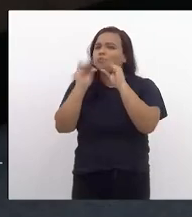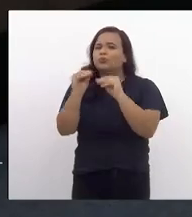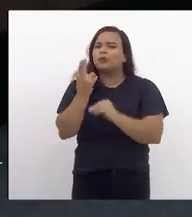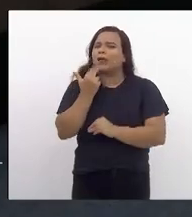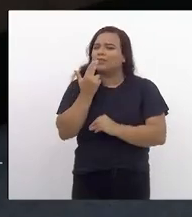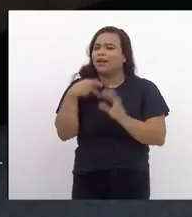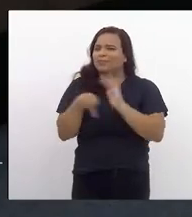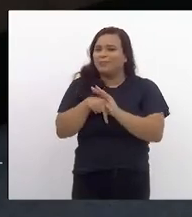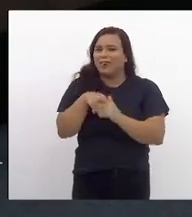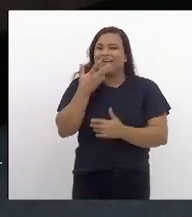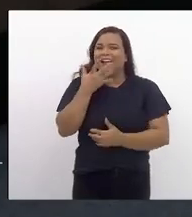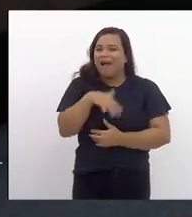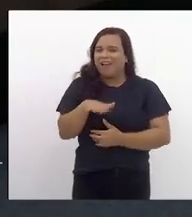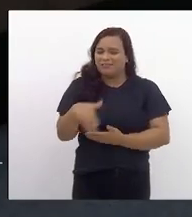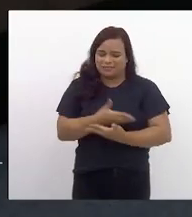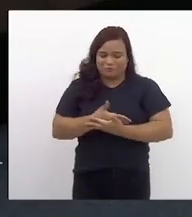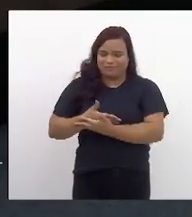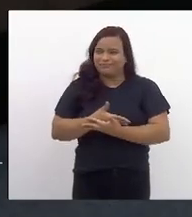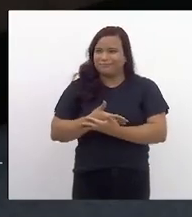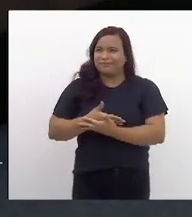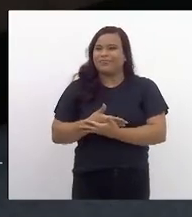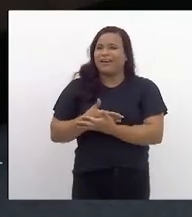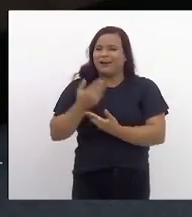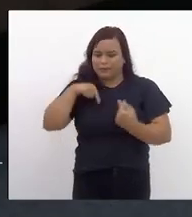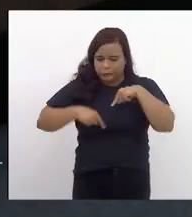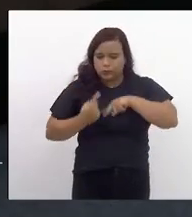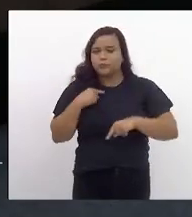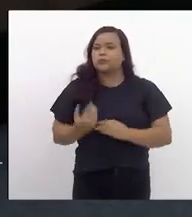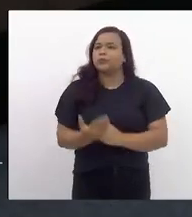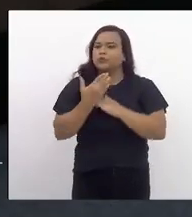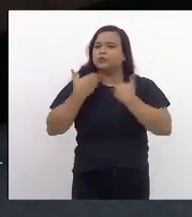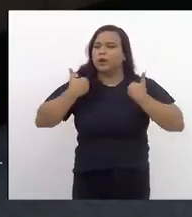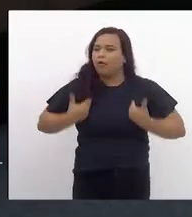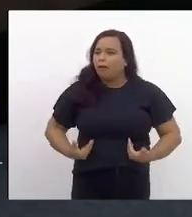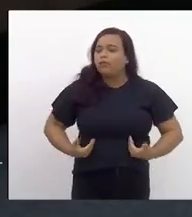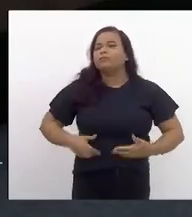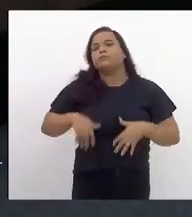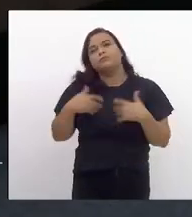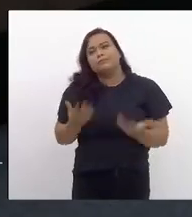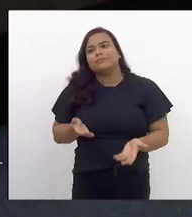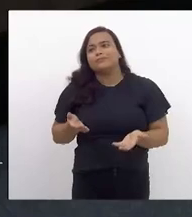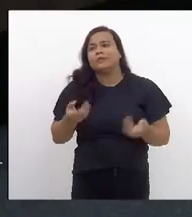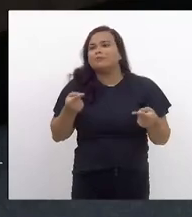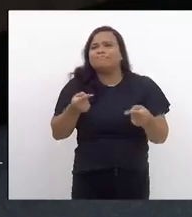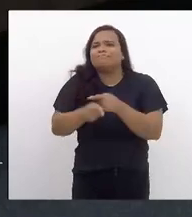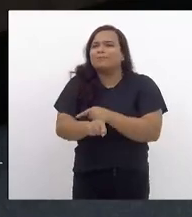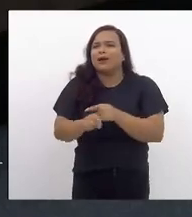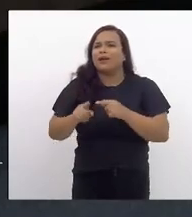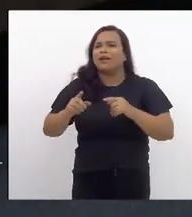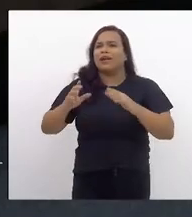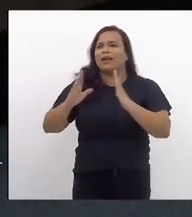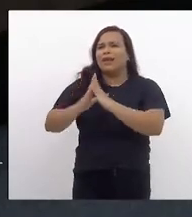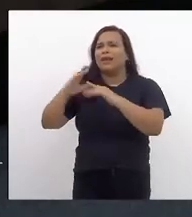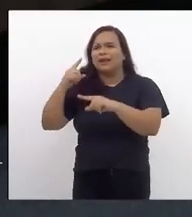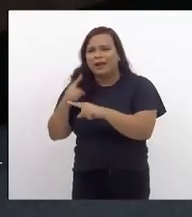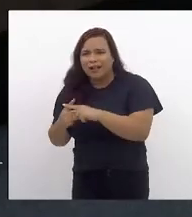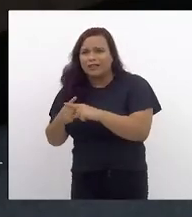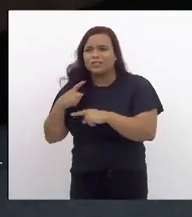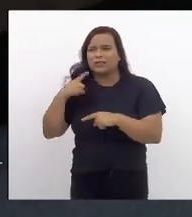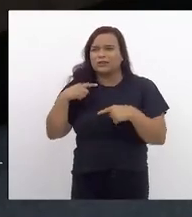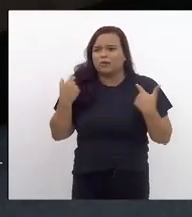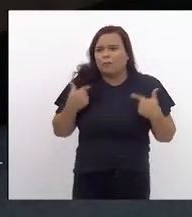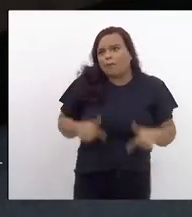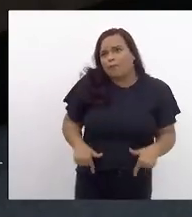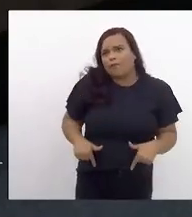para suas crianças. Então, nesse sentido, não cabe aqui que orientações religiosas cerceiem ou não a